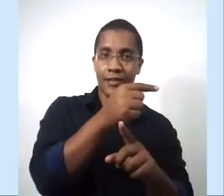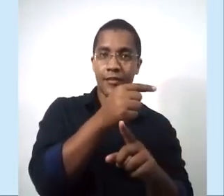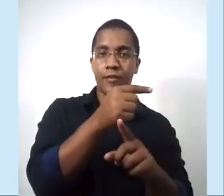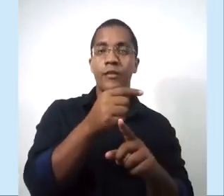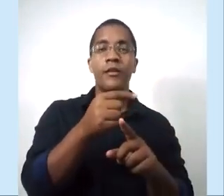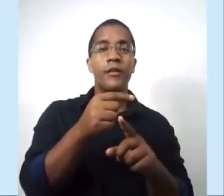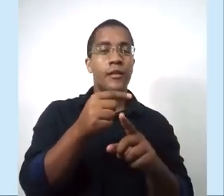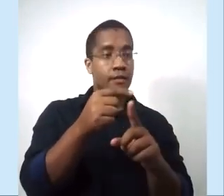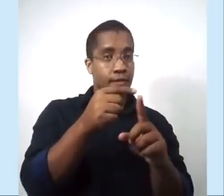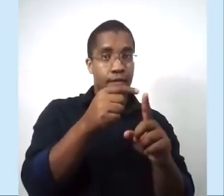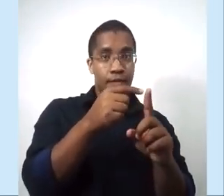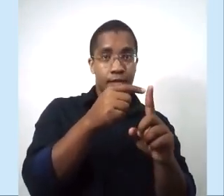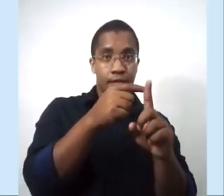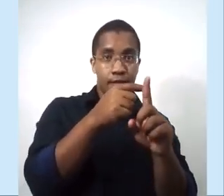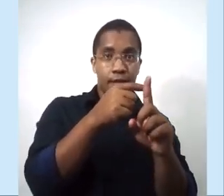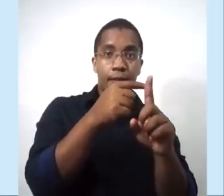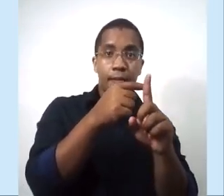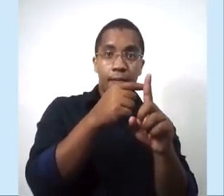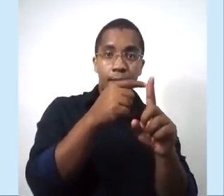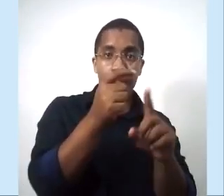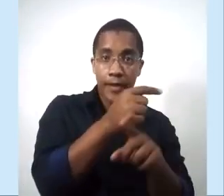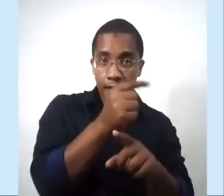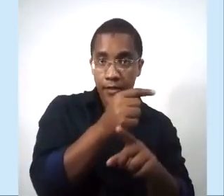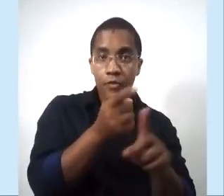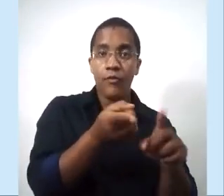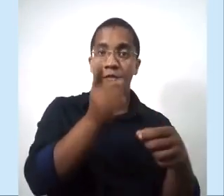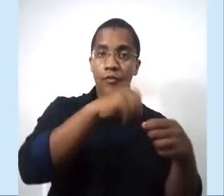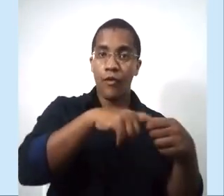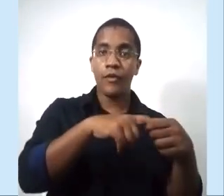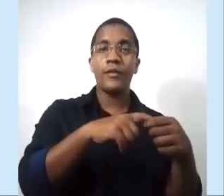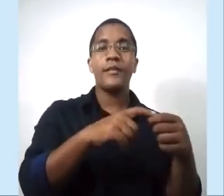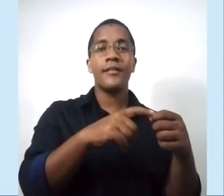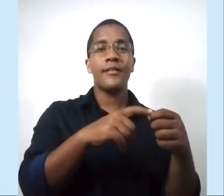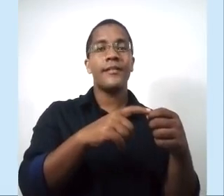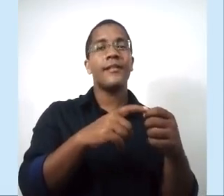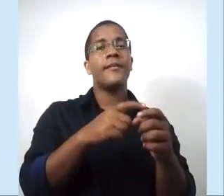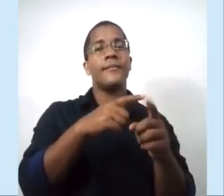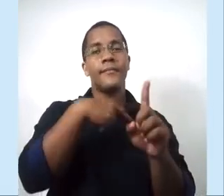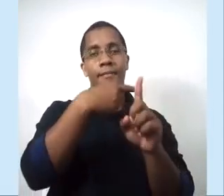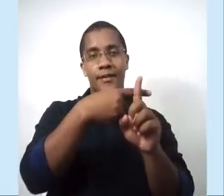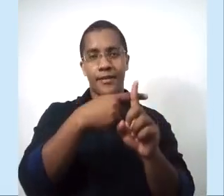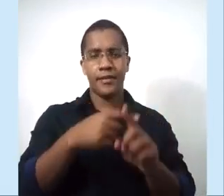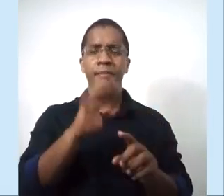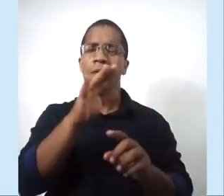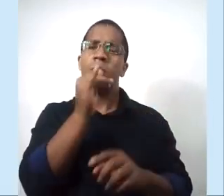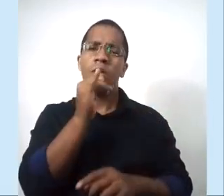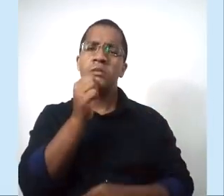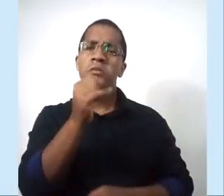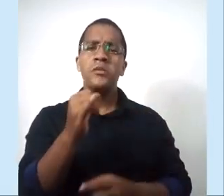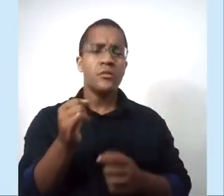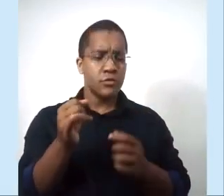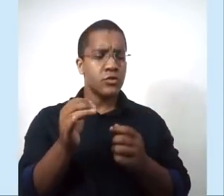eu disser que, perguntar para vocês, se tivesse duas informações ocultas.